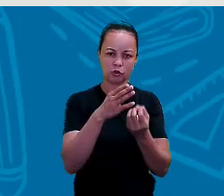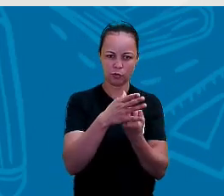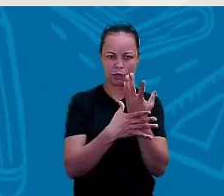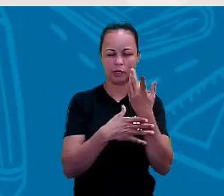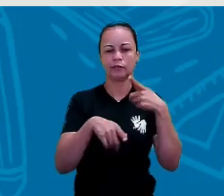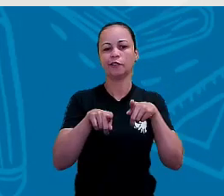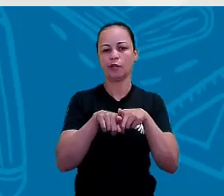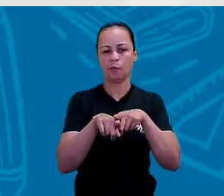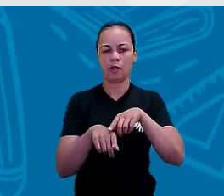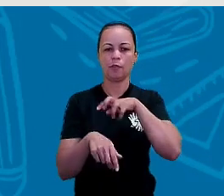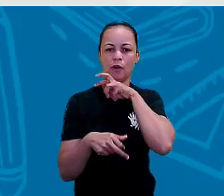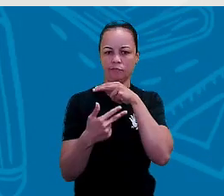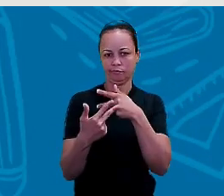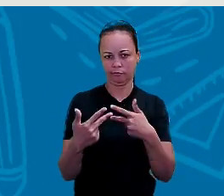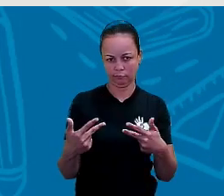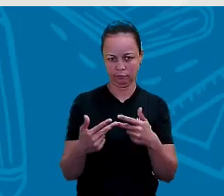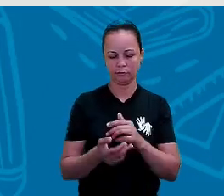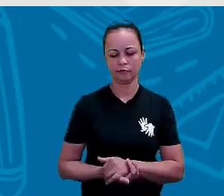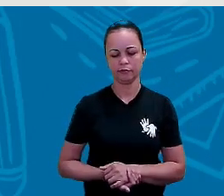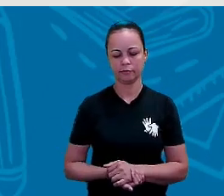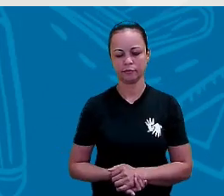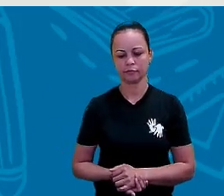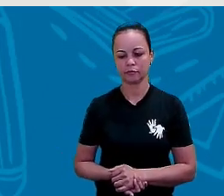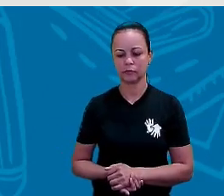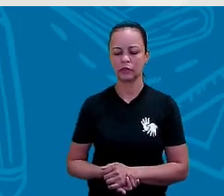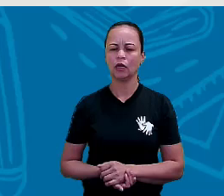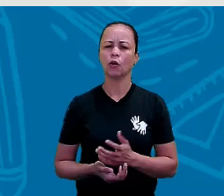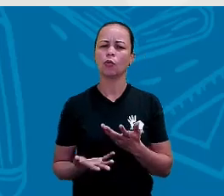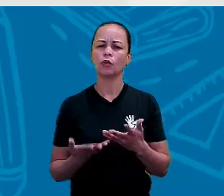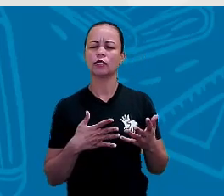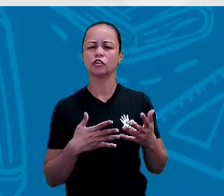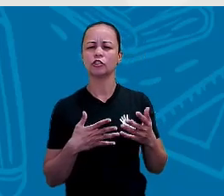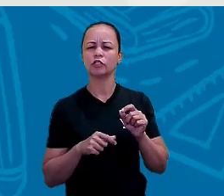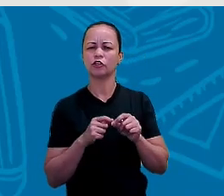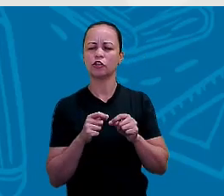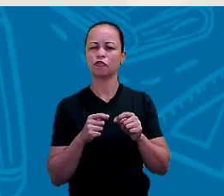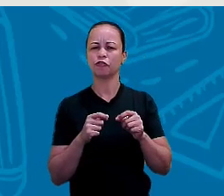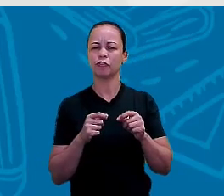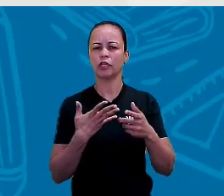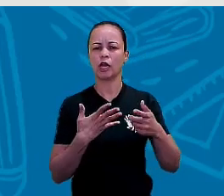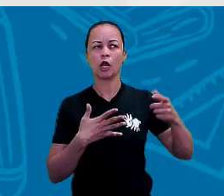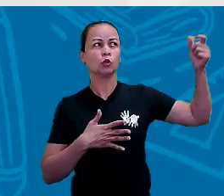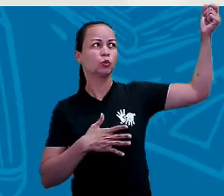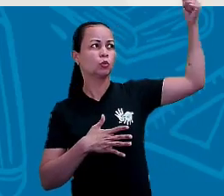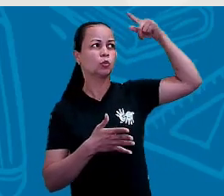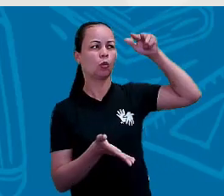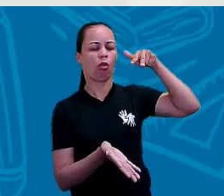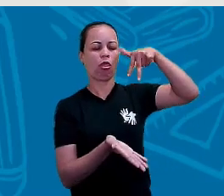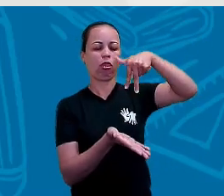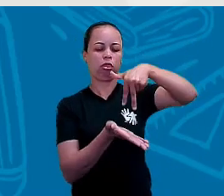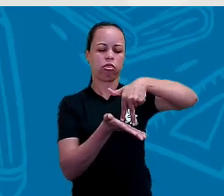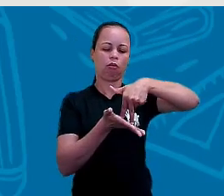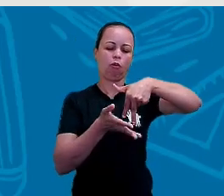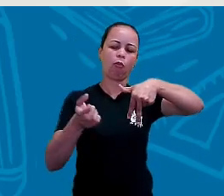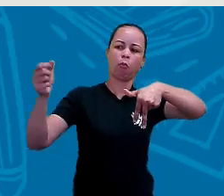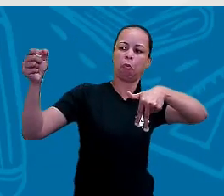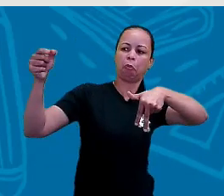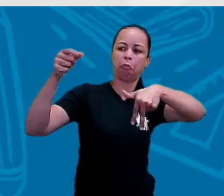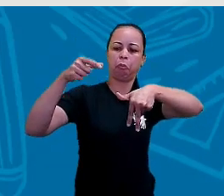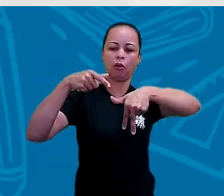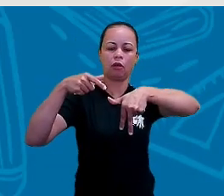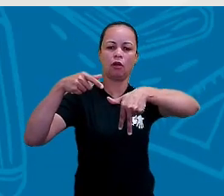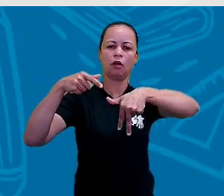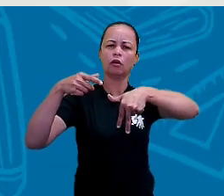animais. No entanto, quando a gente se expõe a essa radiação, sem